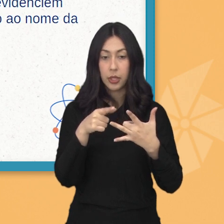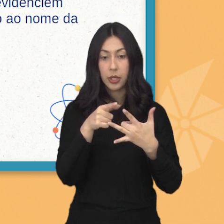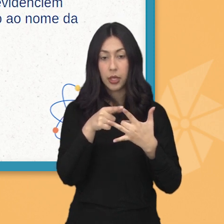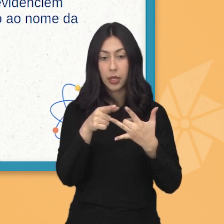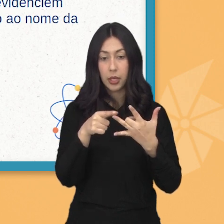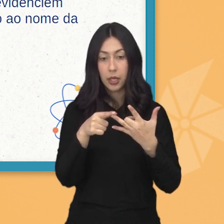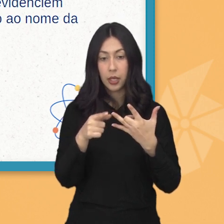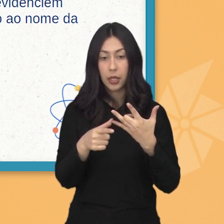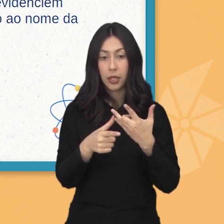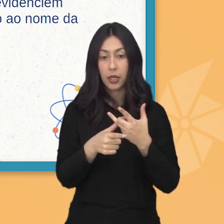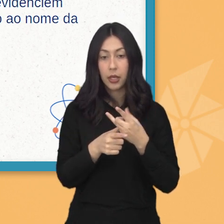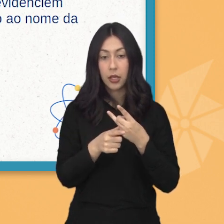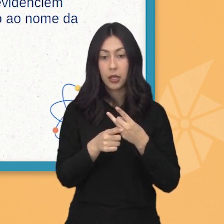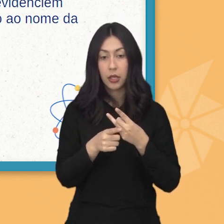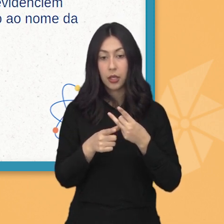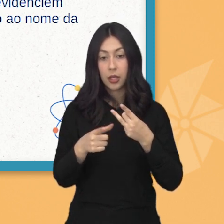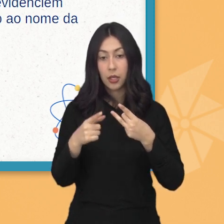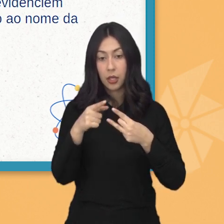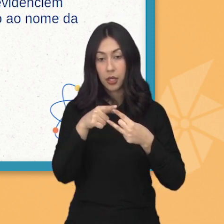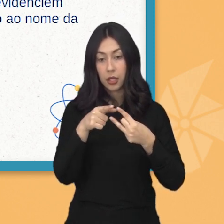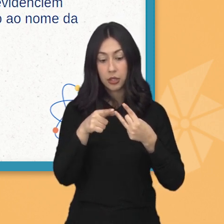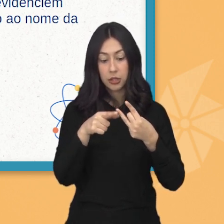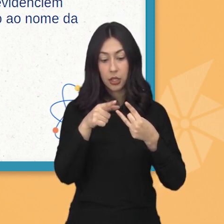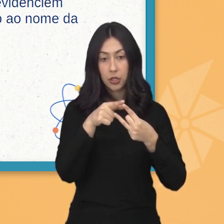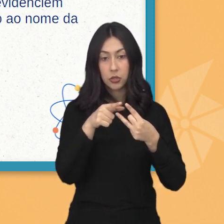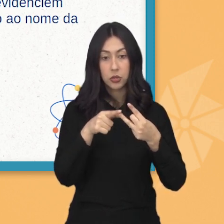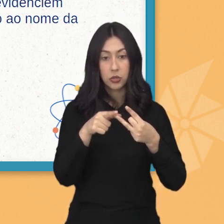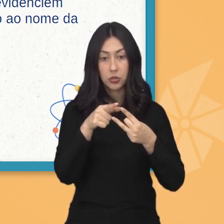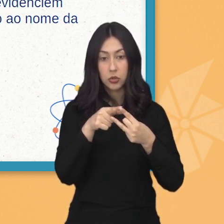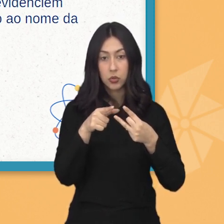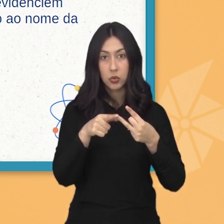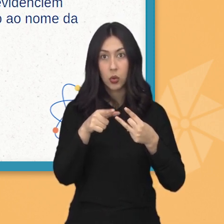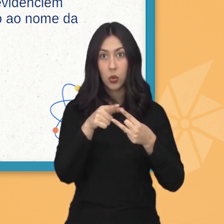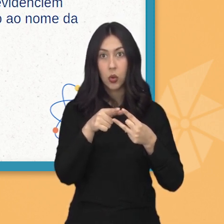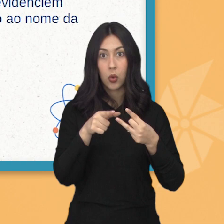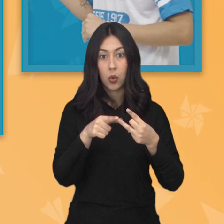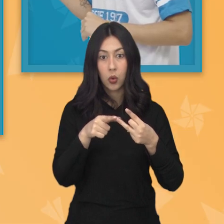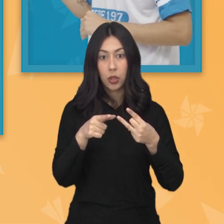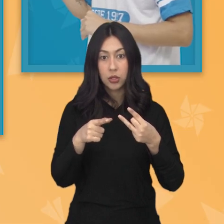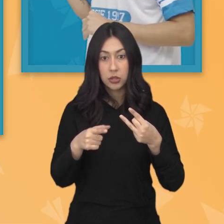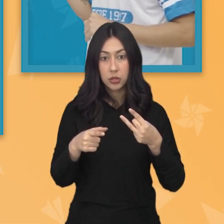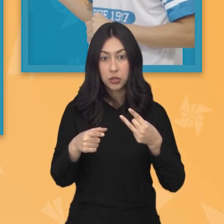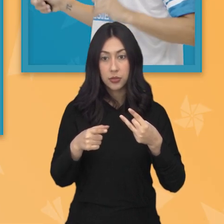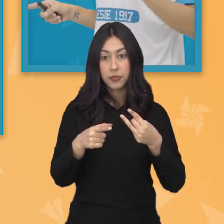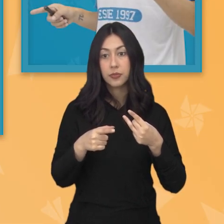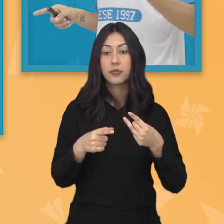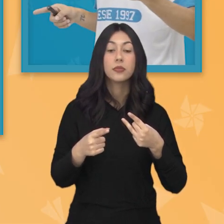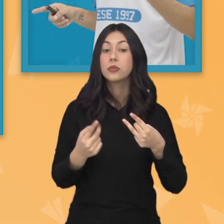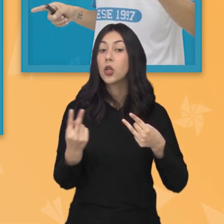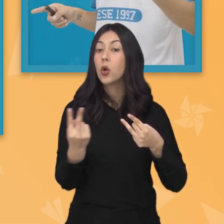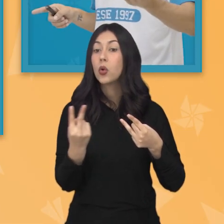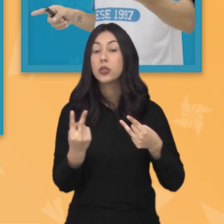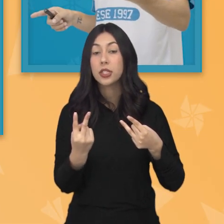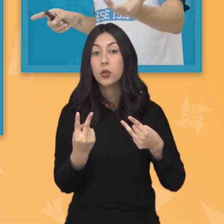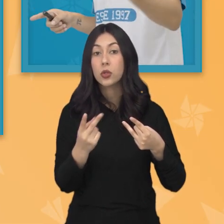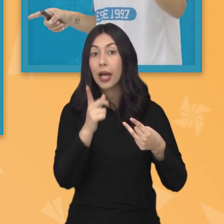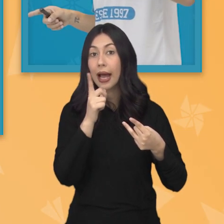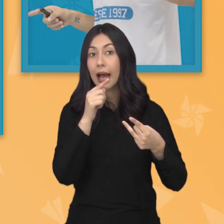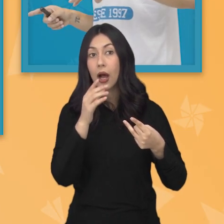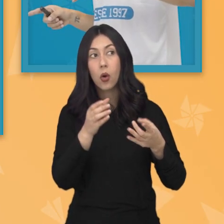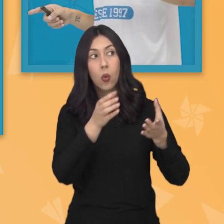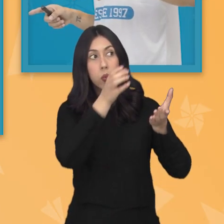pode riscar as outras ali e partir para o segundo evento, que era um pote contendo água no congelador, que a gente quer o